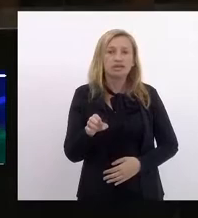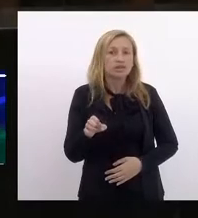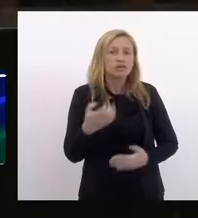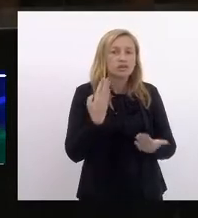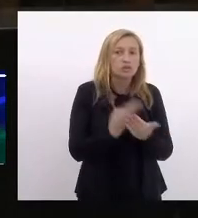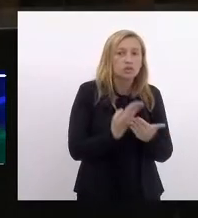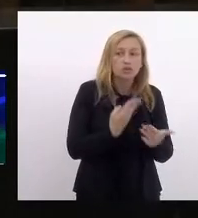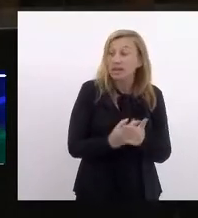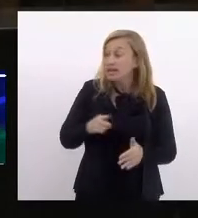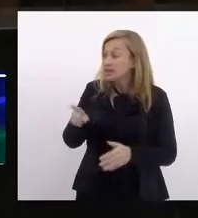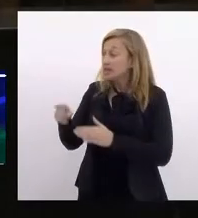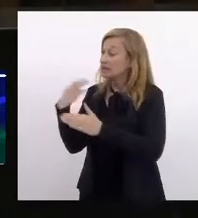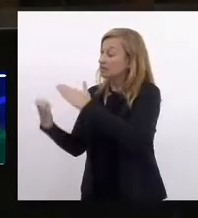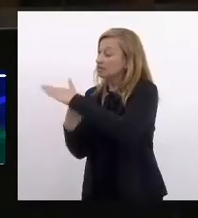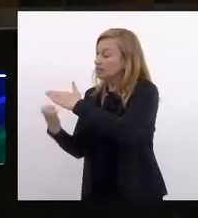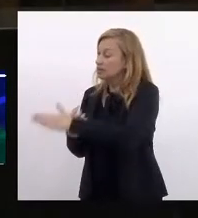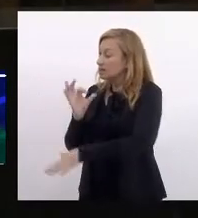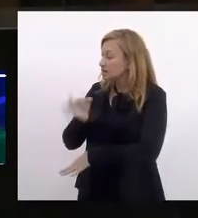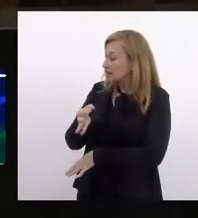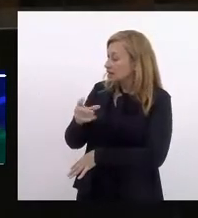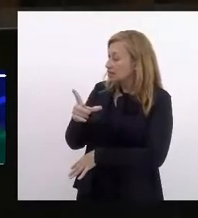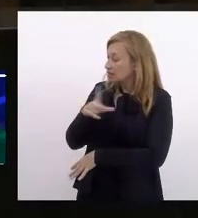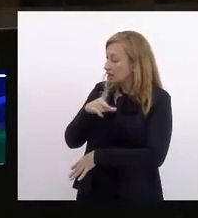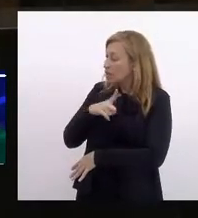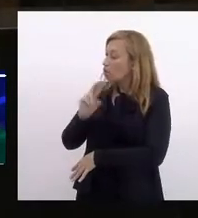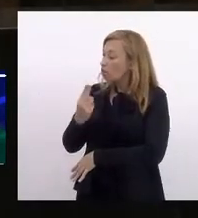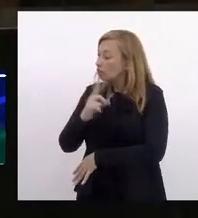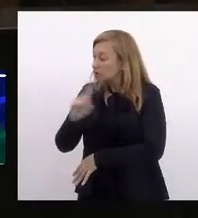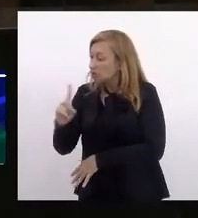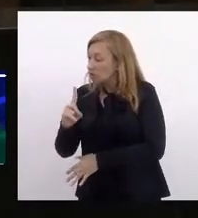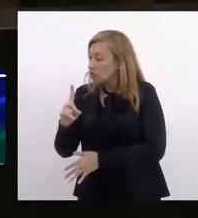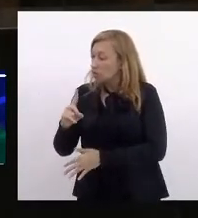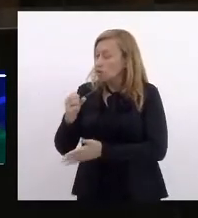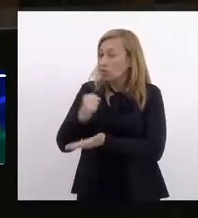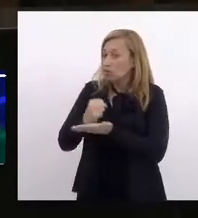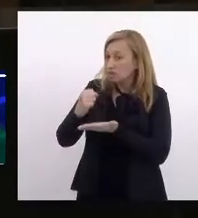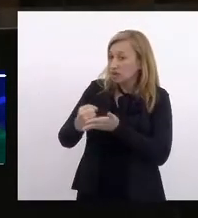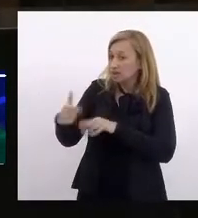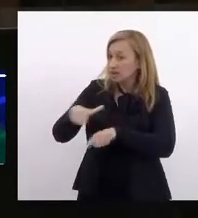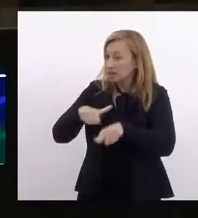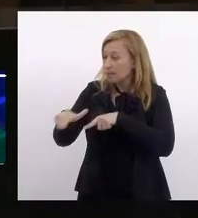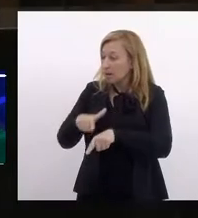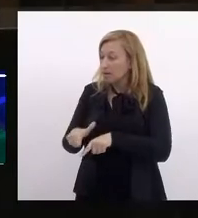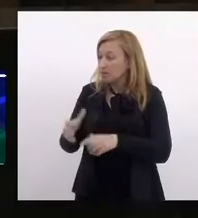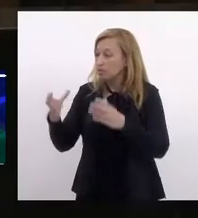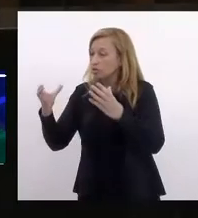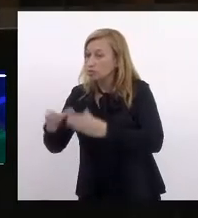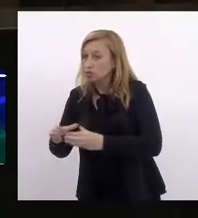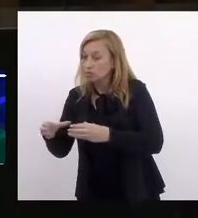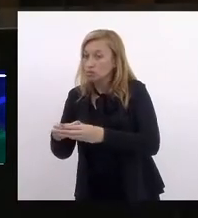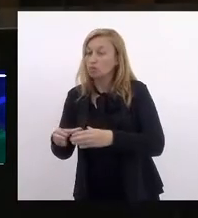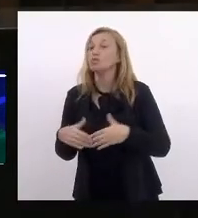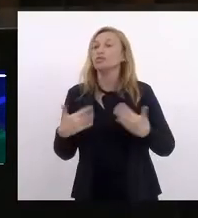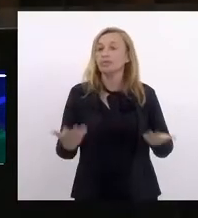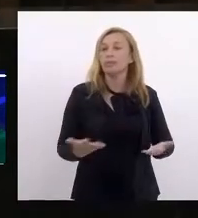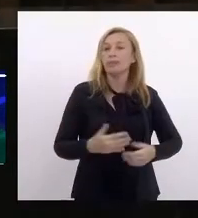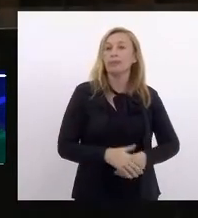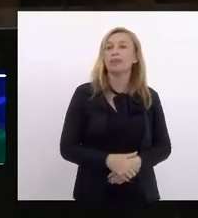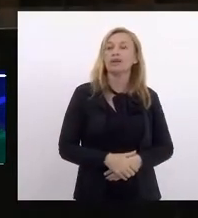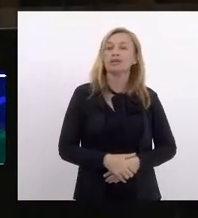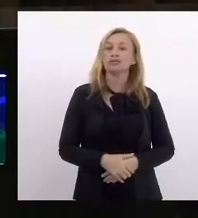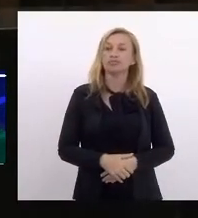essa empresa garantiu ou não emprego e renda para aquela população. Agora, a ThyssenKrupp está mais do que